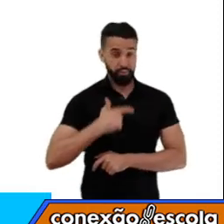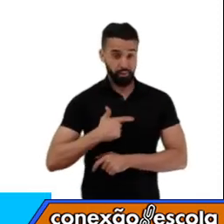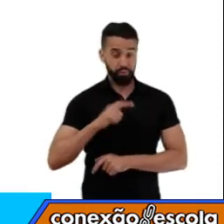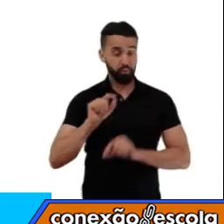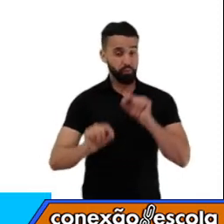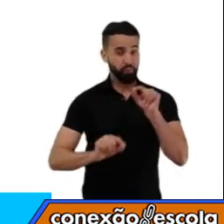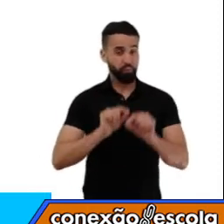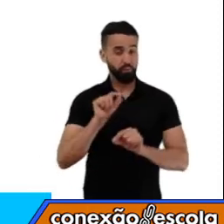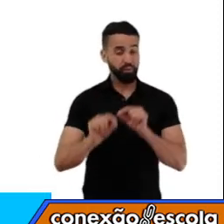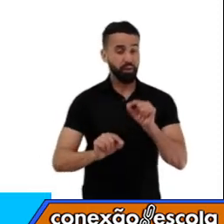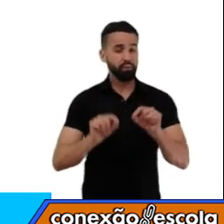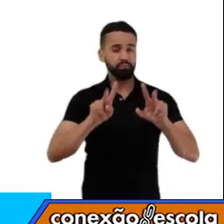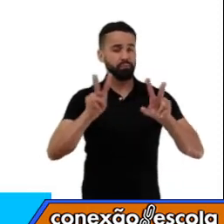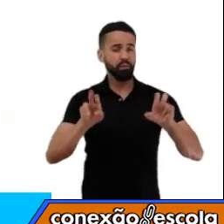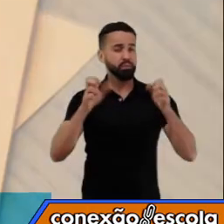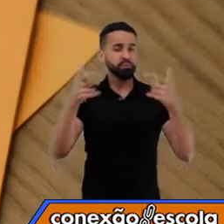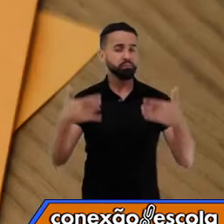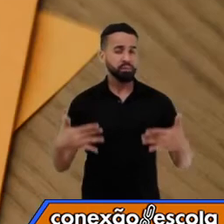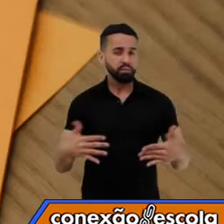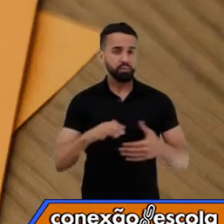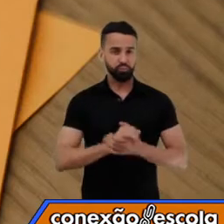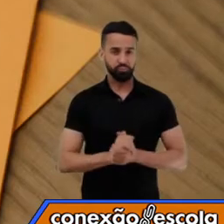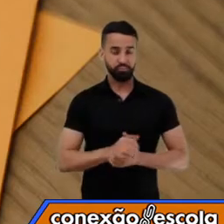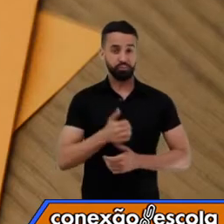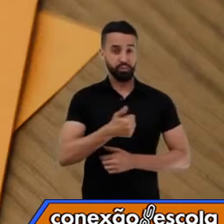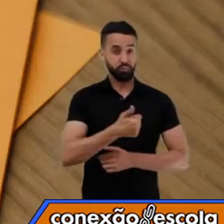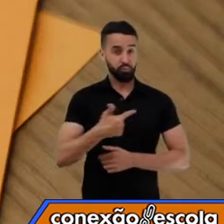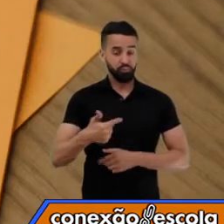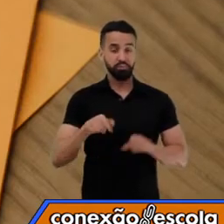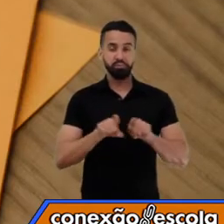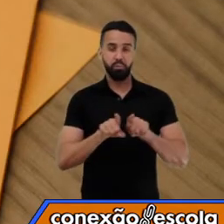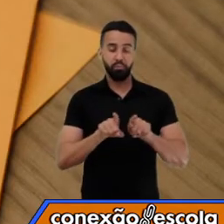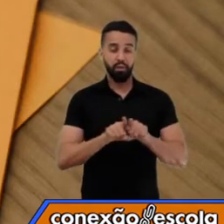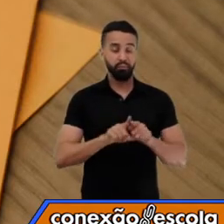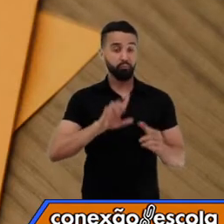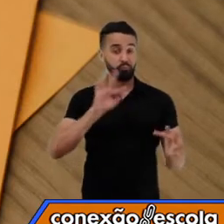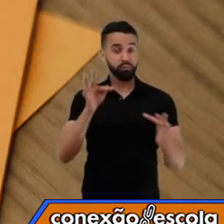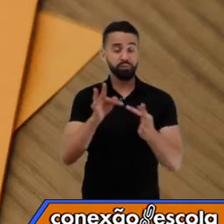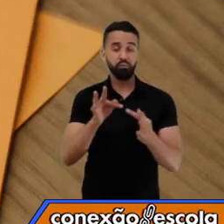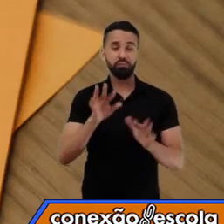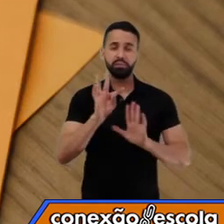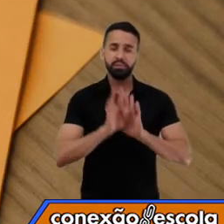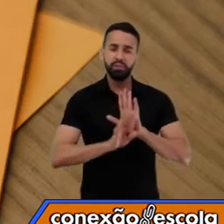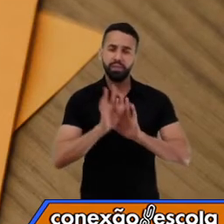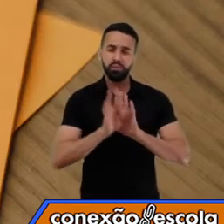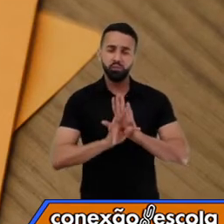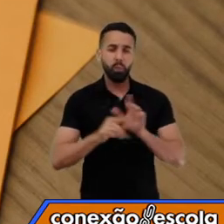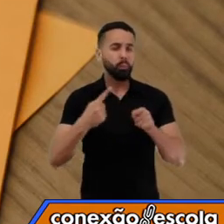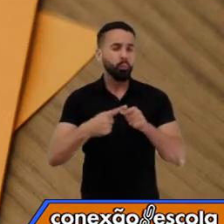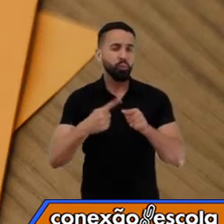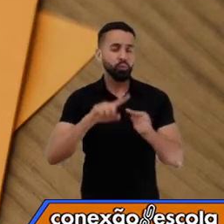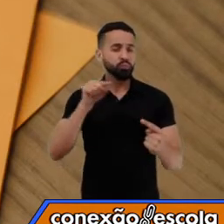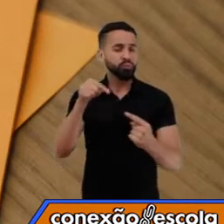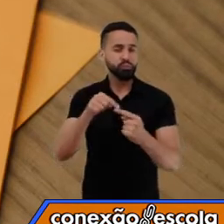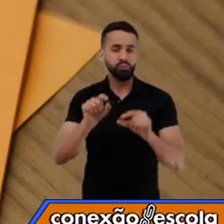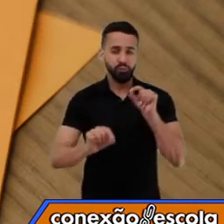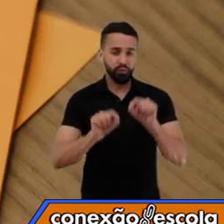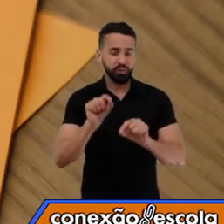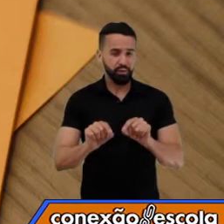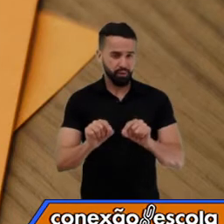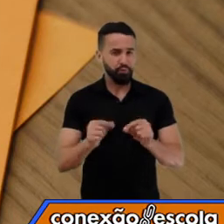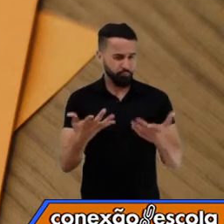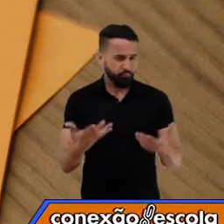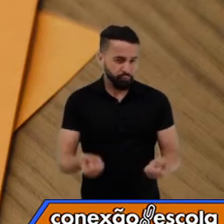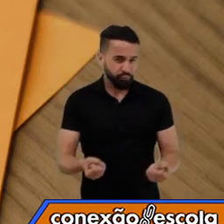quem ou o que ele está falando e a identificação da função do texto para que que aquele texto serve vamos